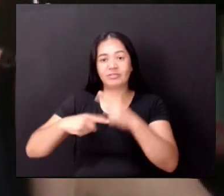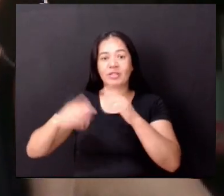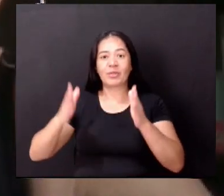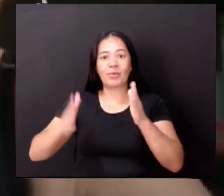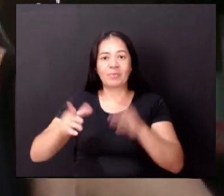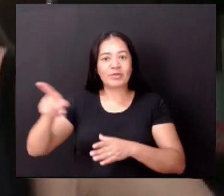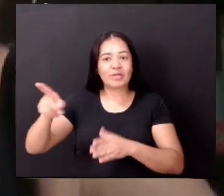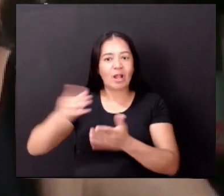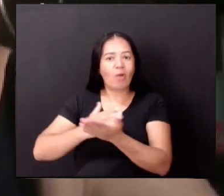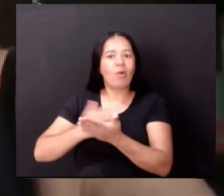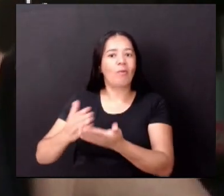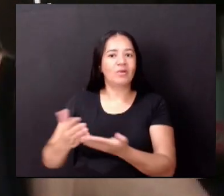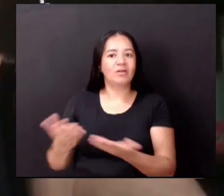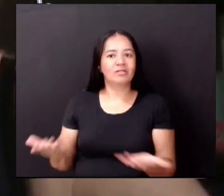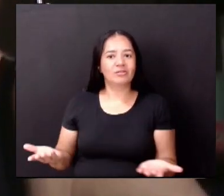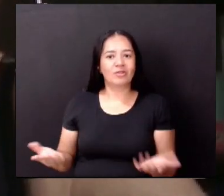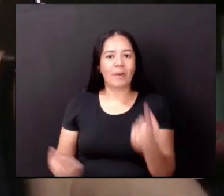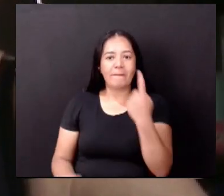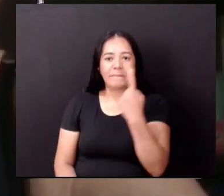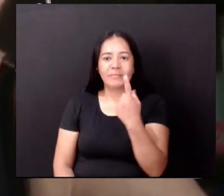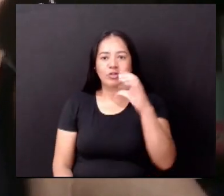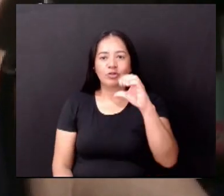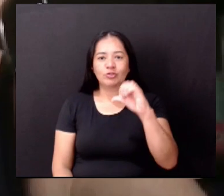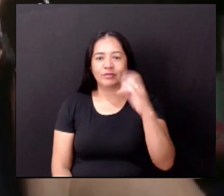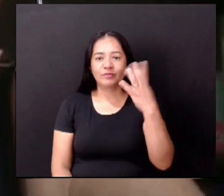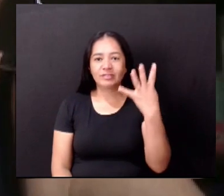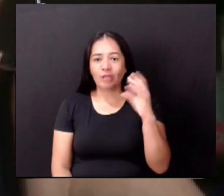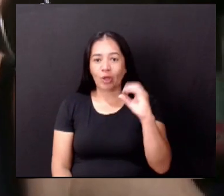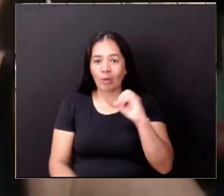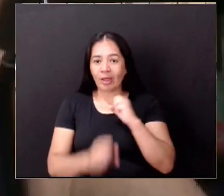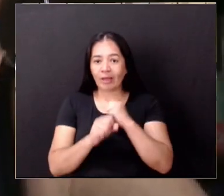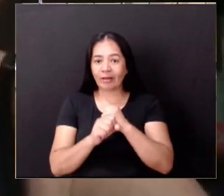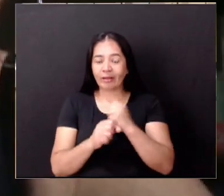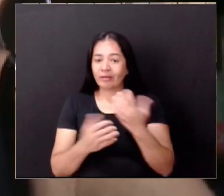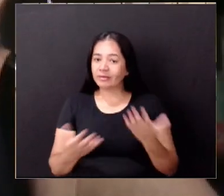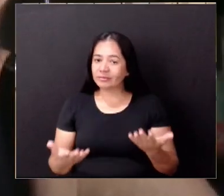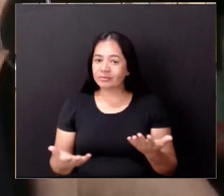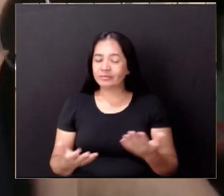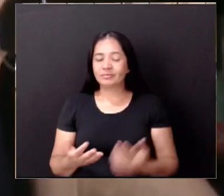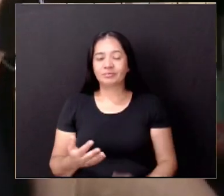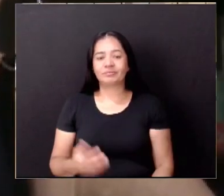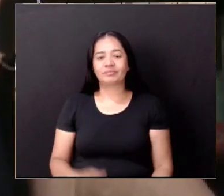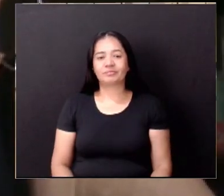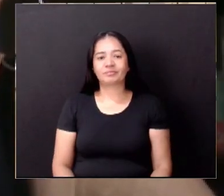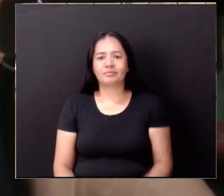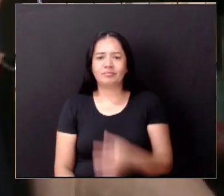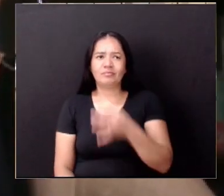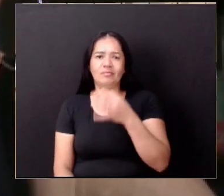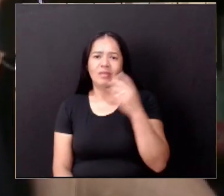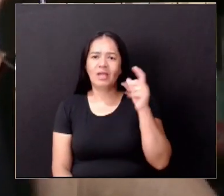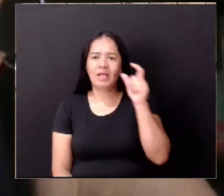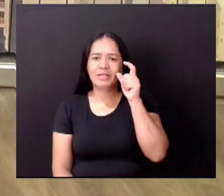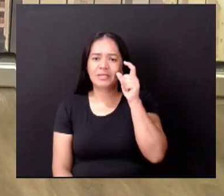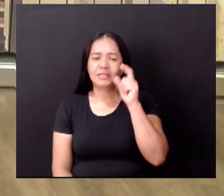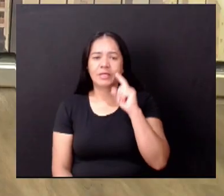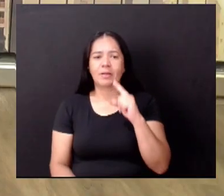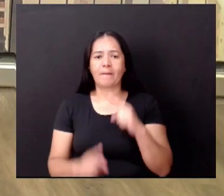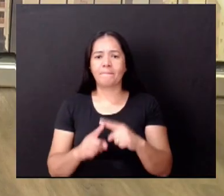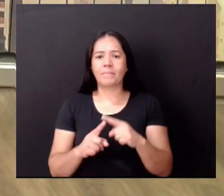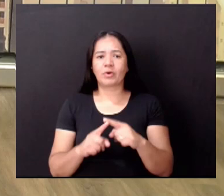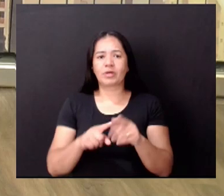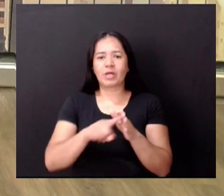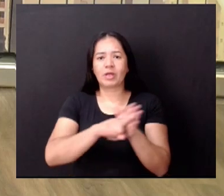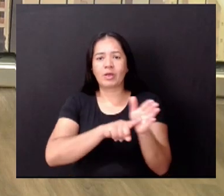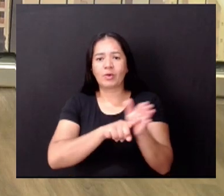verdadeiramente revolucionária para a época que ele começou, né? Os idos de 1940. E Denise, eu achei interessante